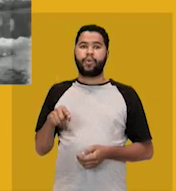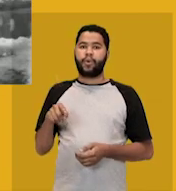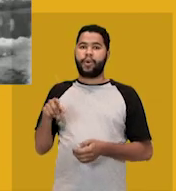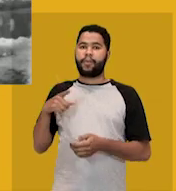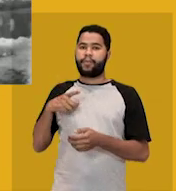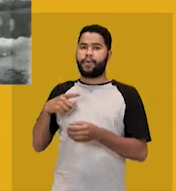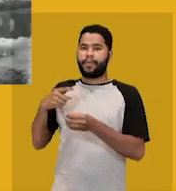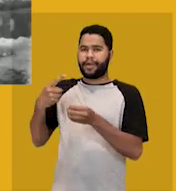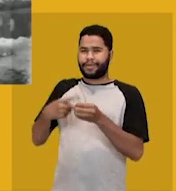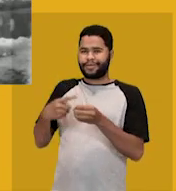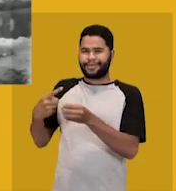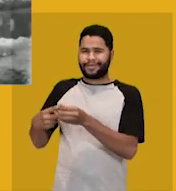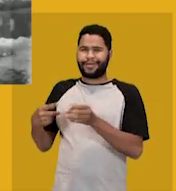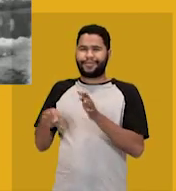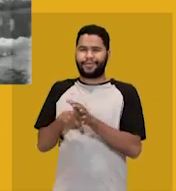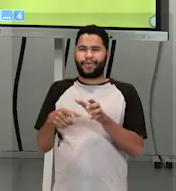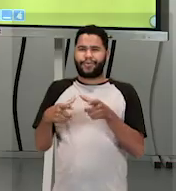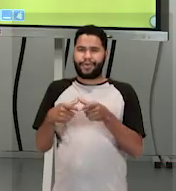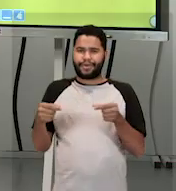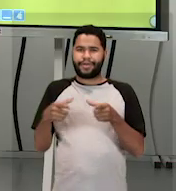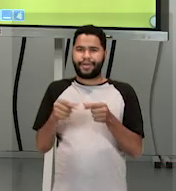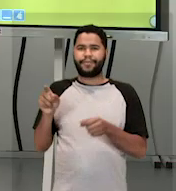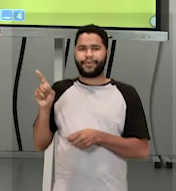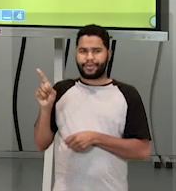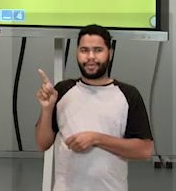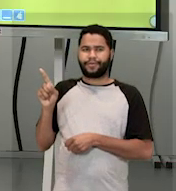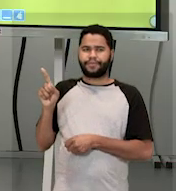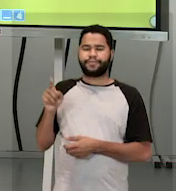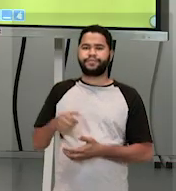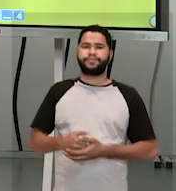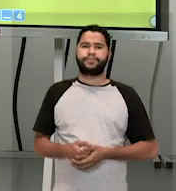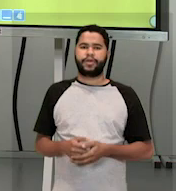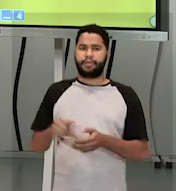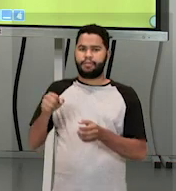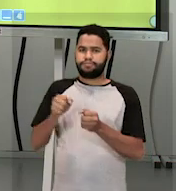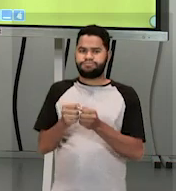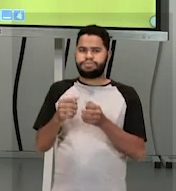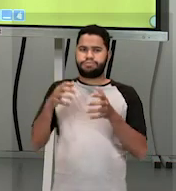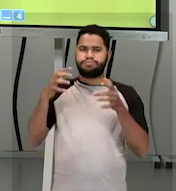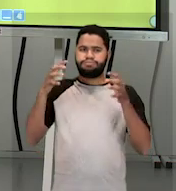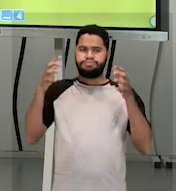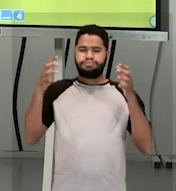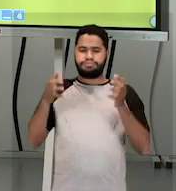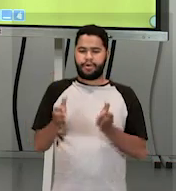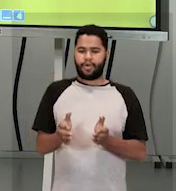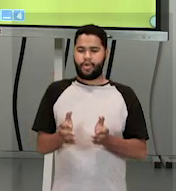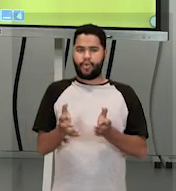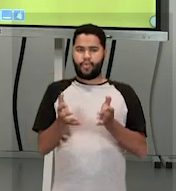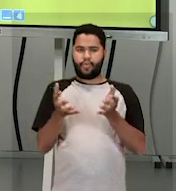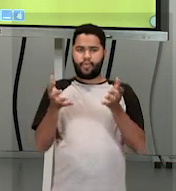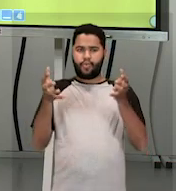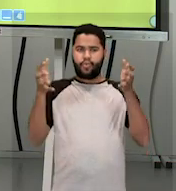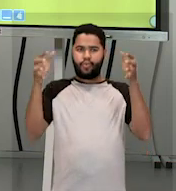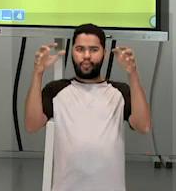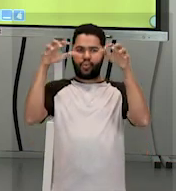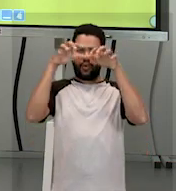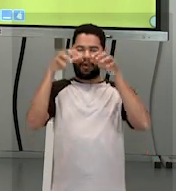ataques aéreos às cidades japonesas de Hiroshima e Nagasaki, né? Pelos Estados